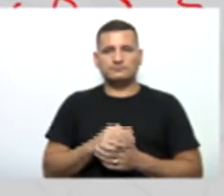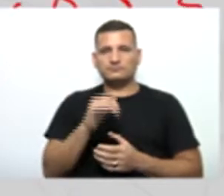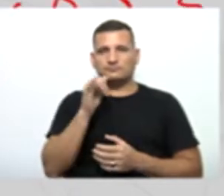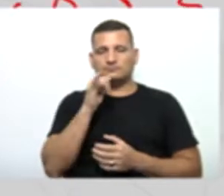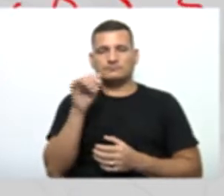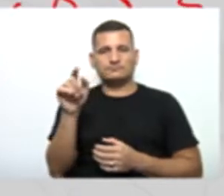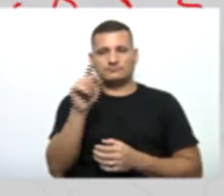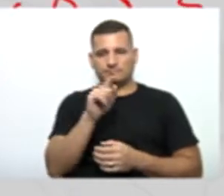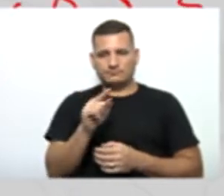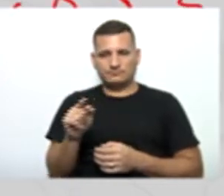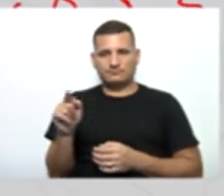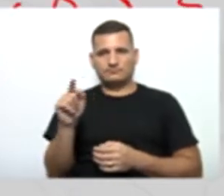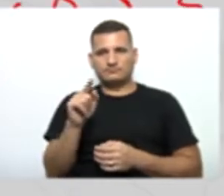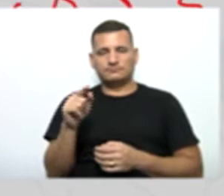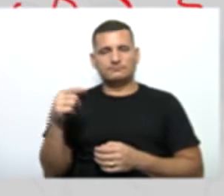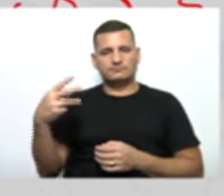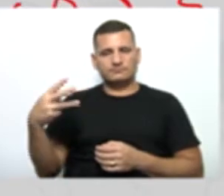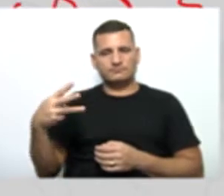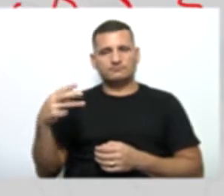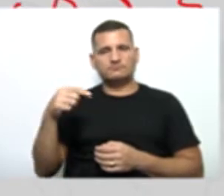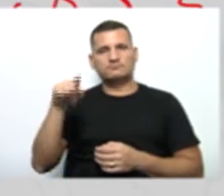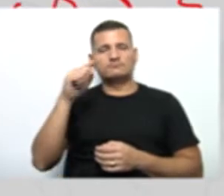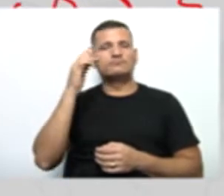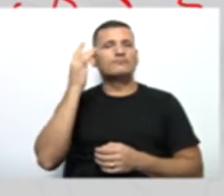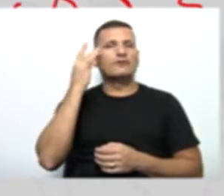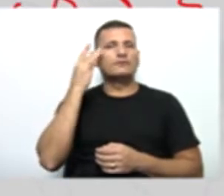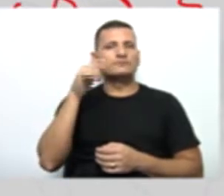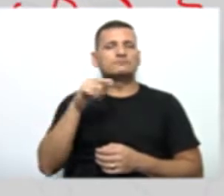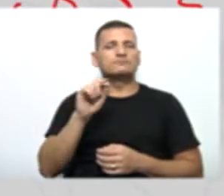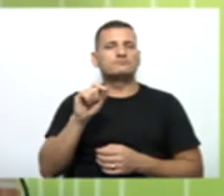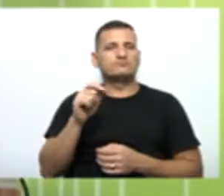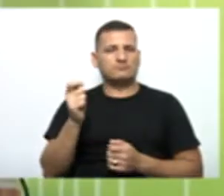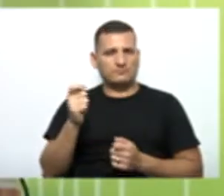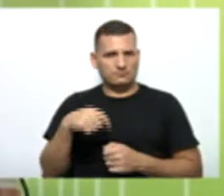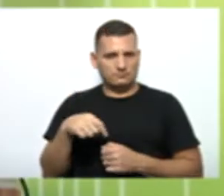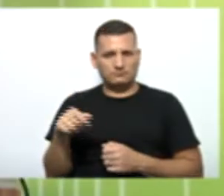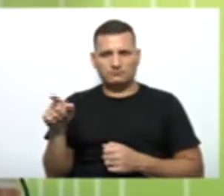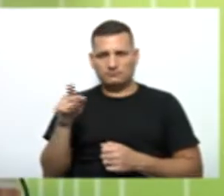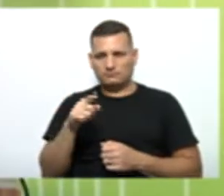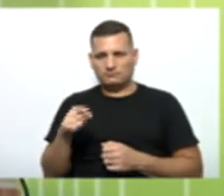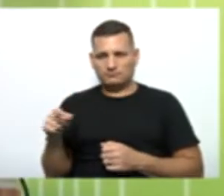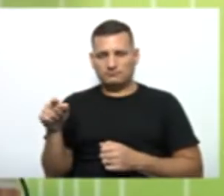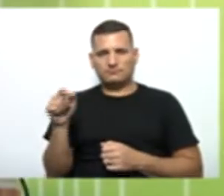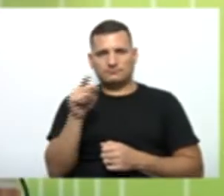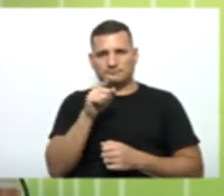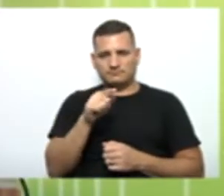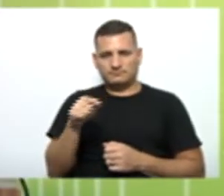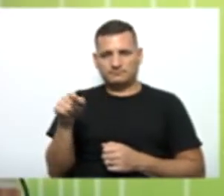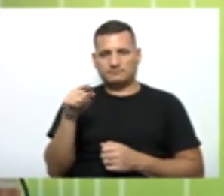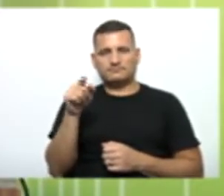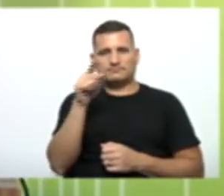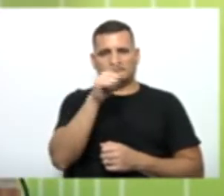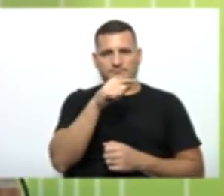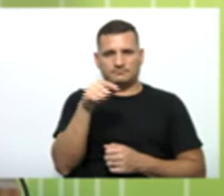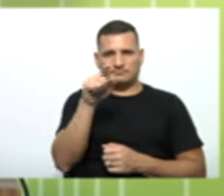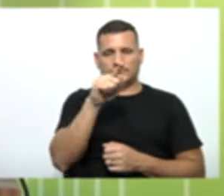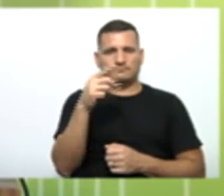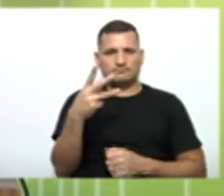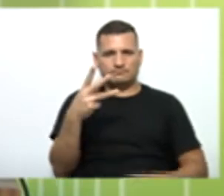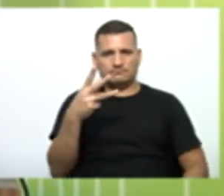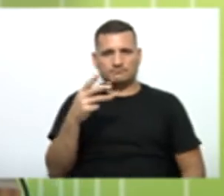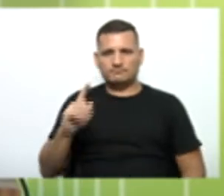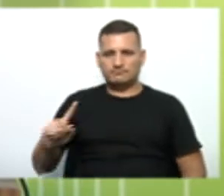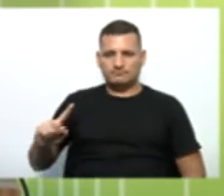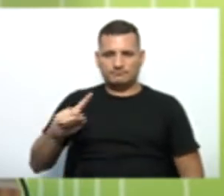exemplo. E aí, o que vocês acham? Vem aqui para mim, ó. Olha lá, ó. Você tem um caso de uso